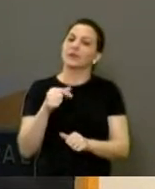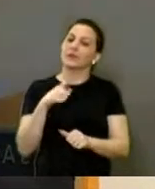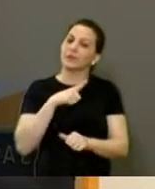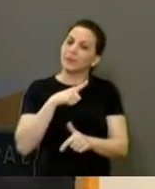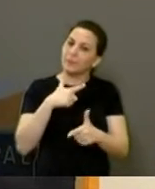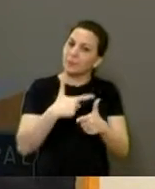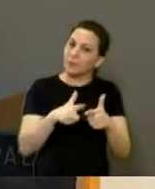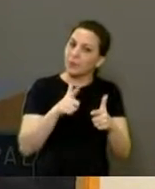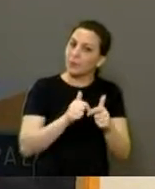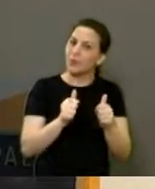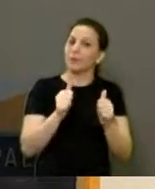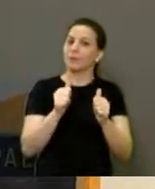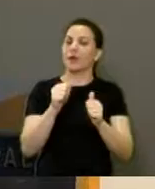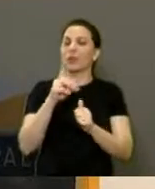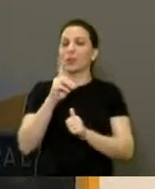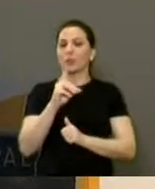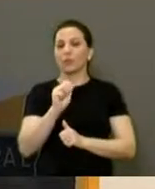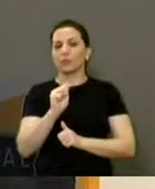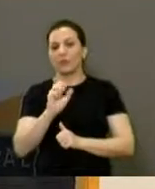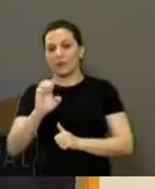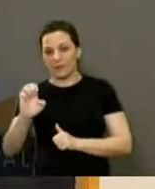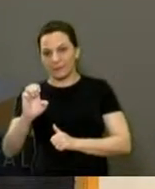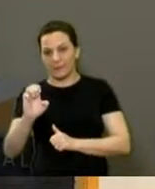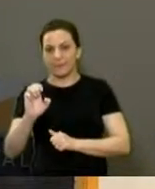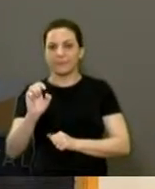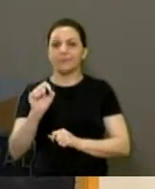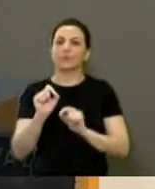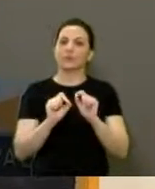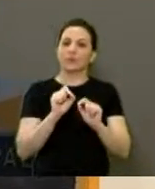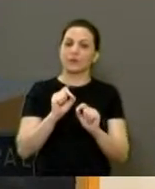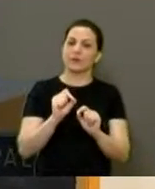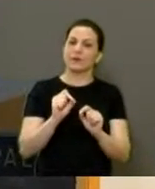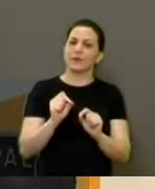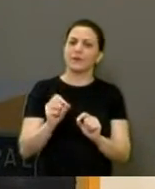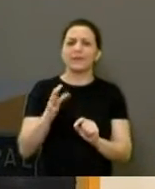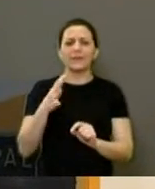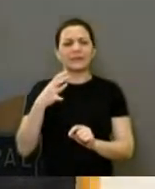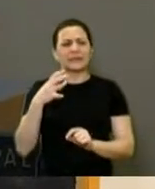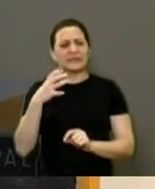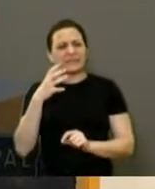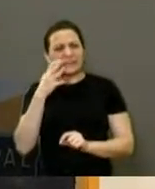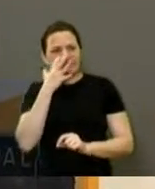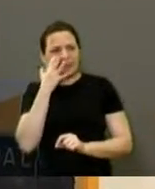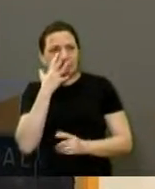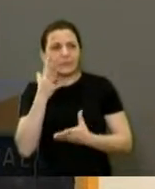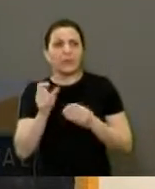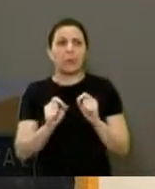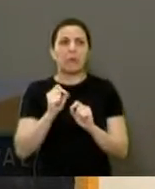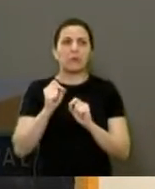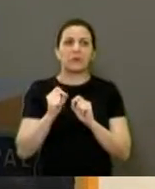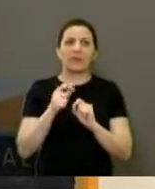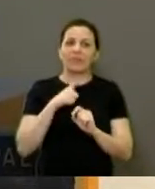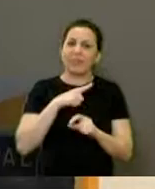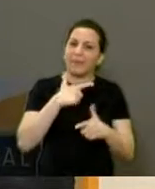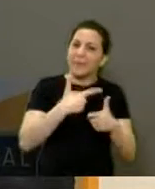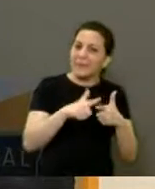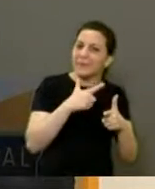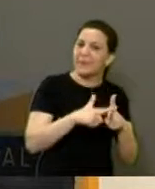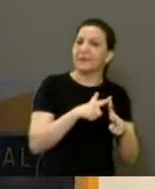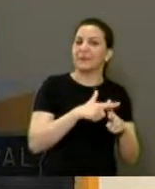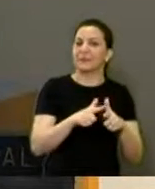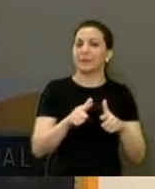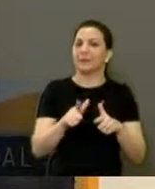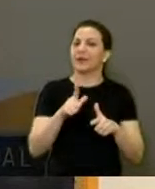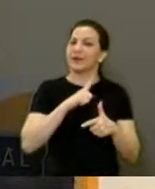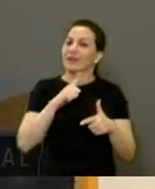problema juntamente ao DAI. E, para meu espanto, normalmente, dizem que quando você tem um problema, atrás de um